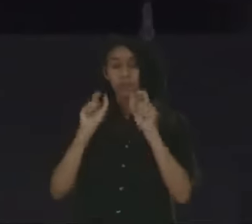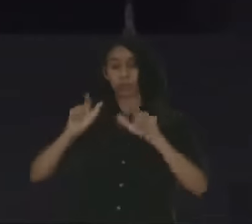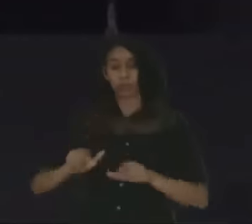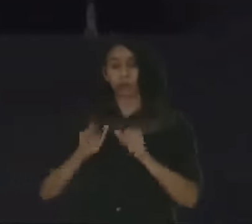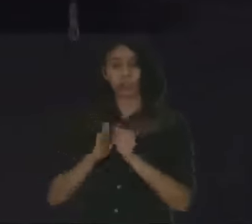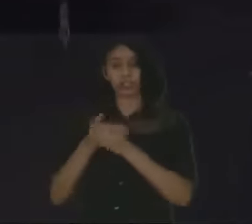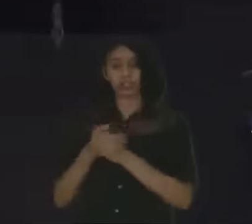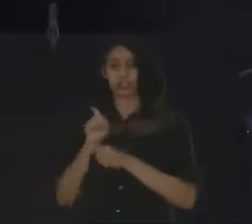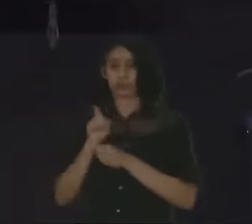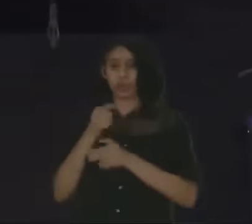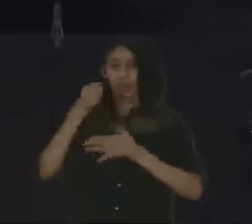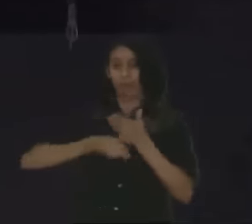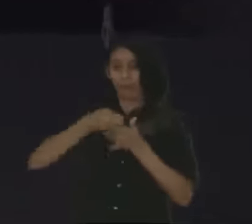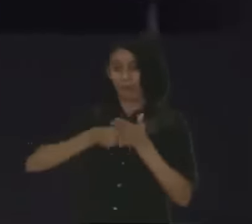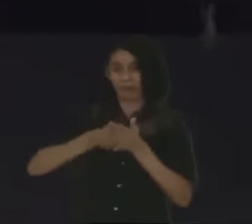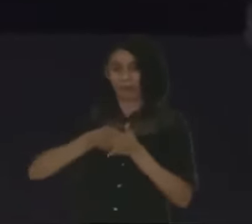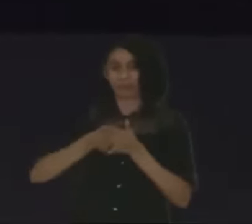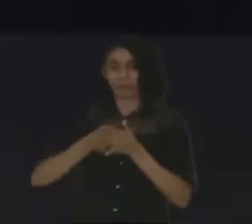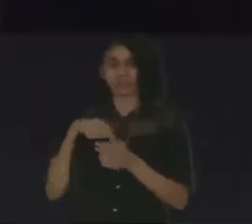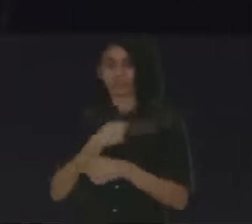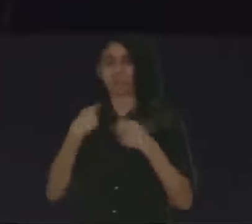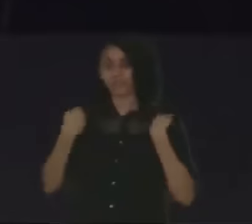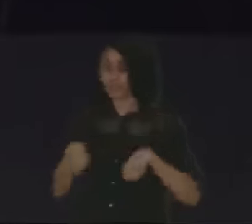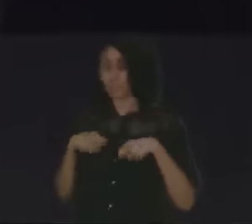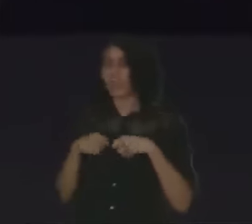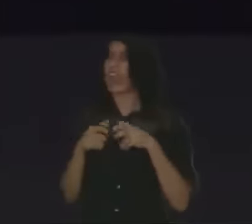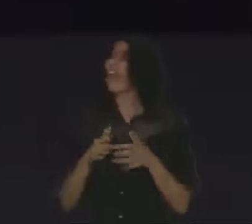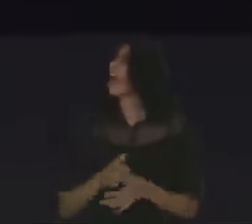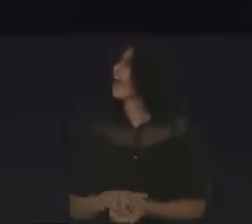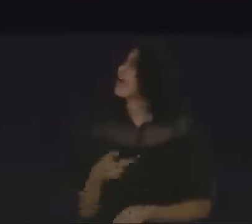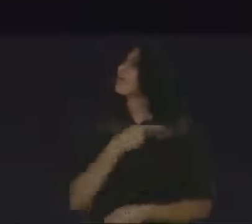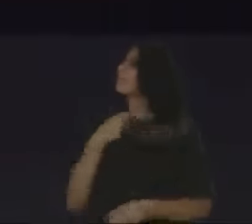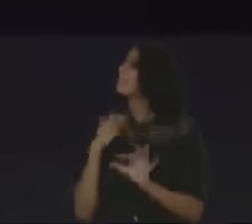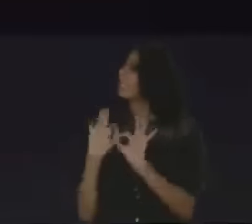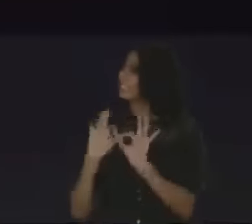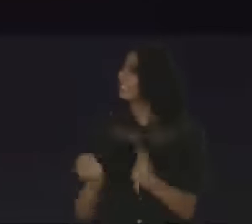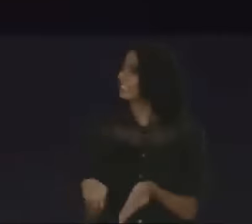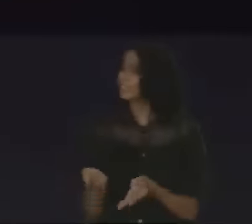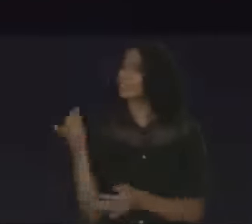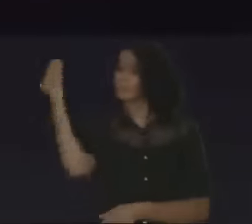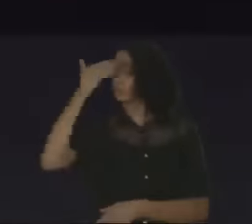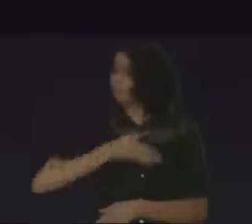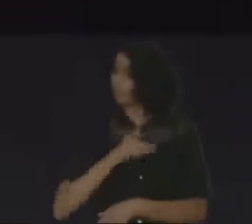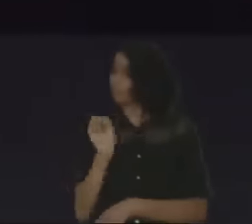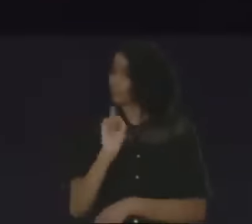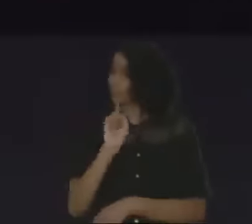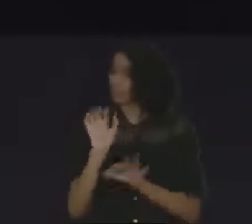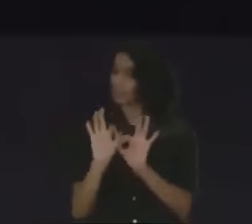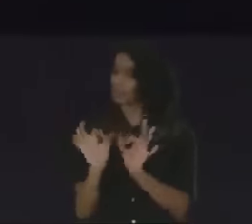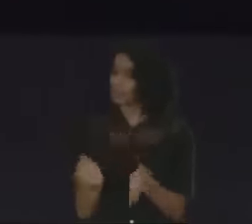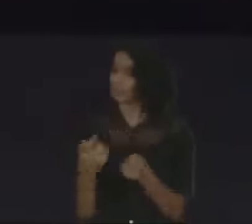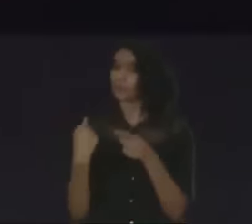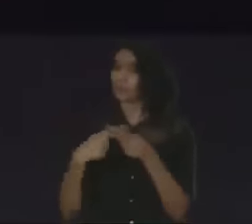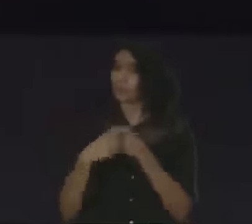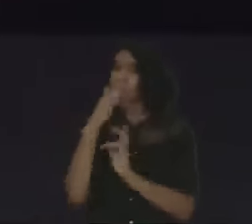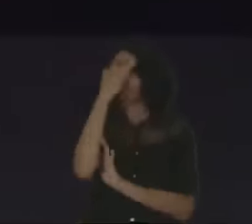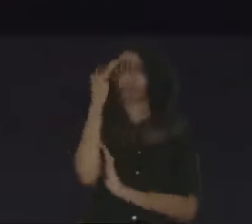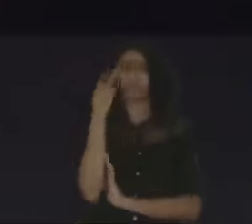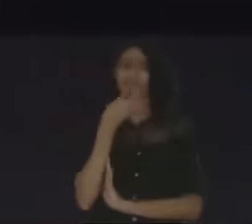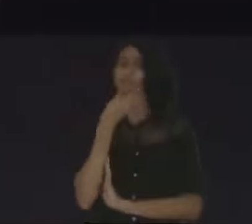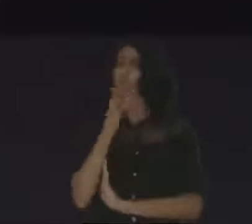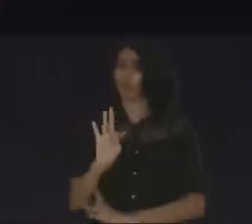obrigação é necessidade Eita pastora que coisa simples vou provar que não é tão simples assim não porque muitas pessoas